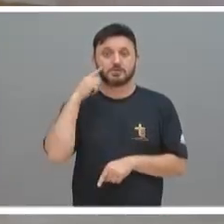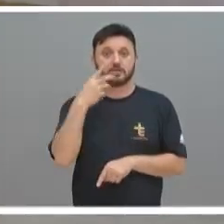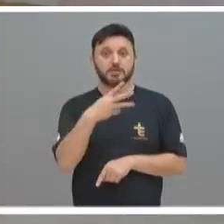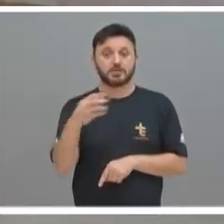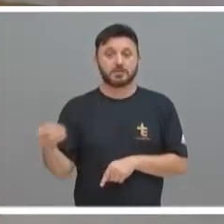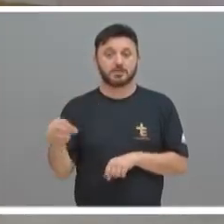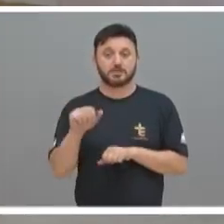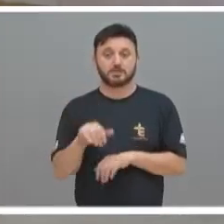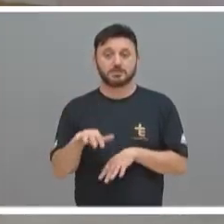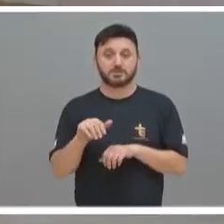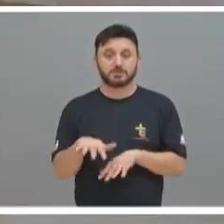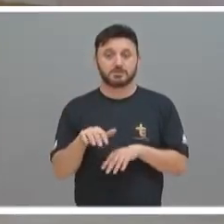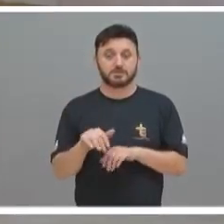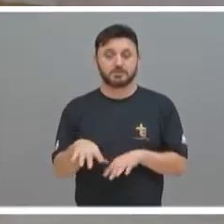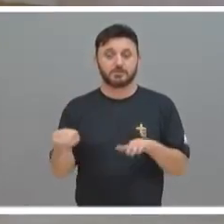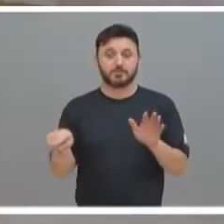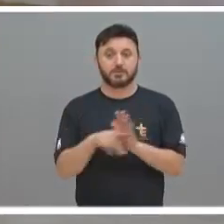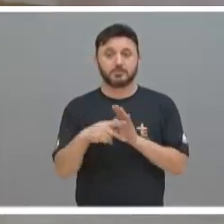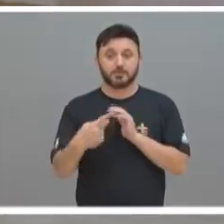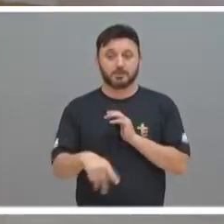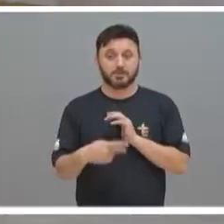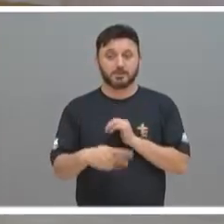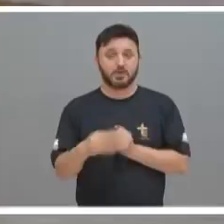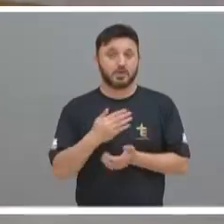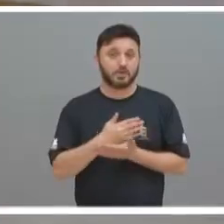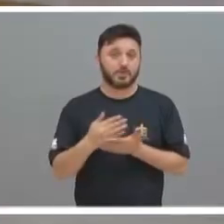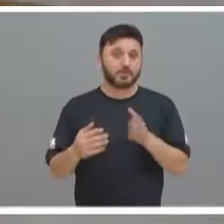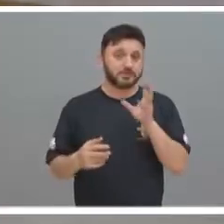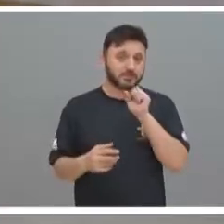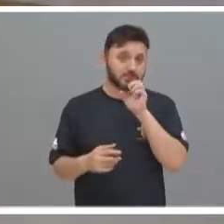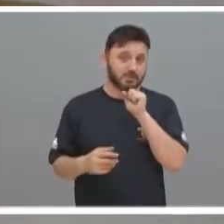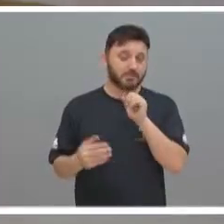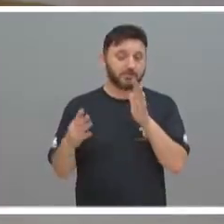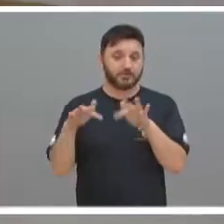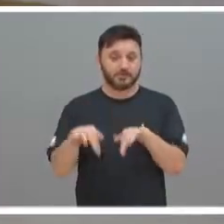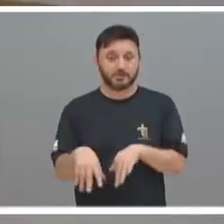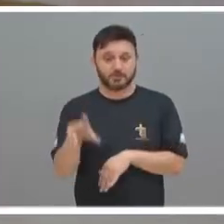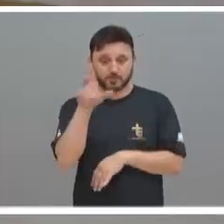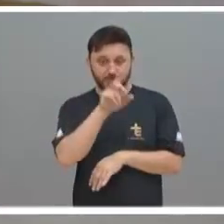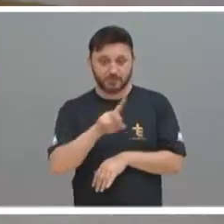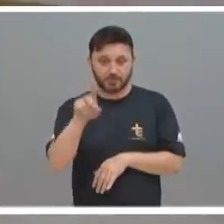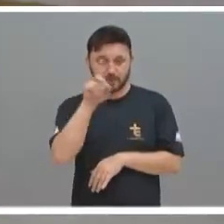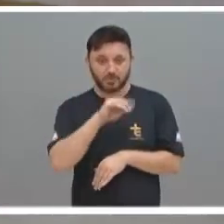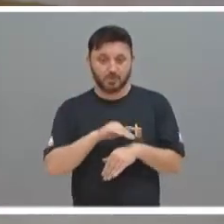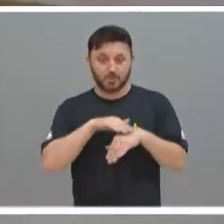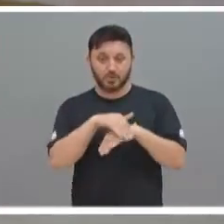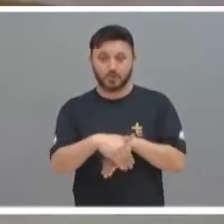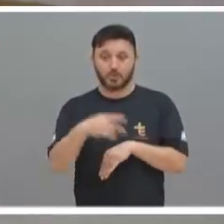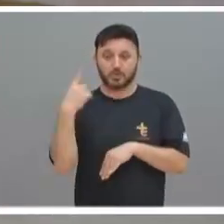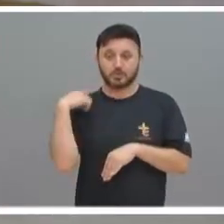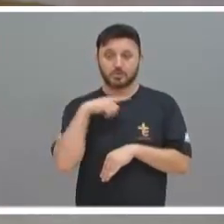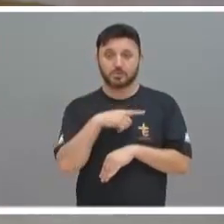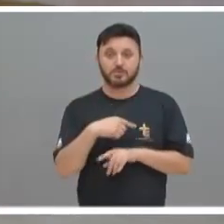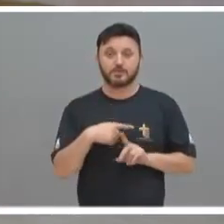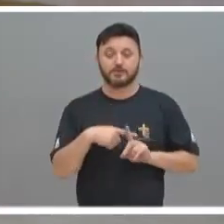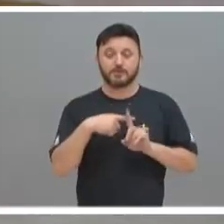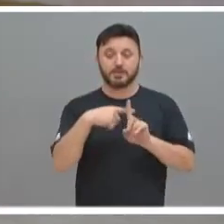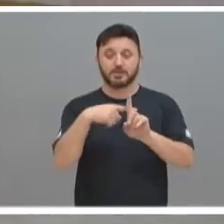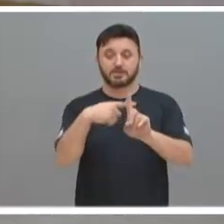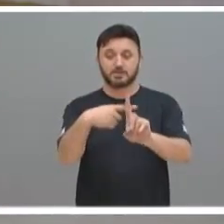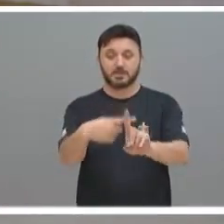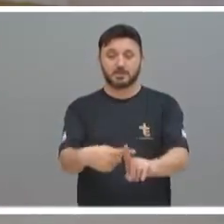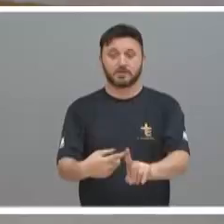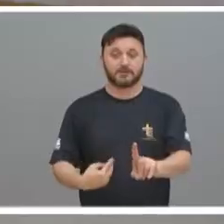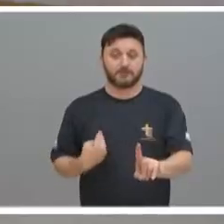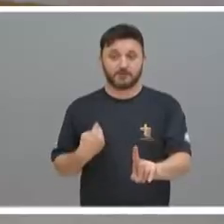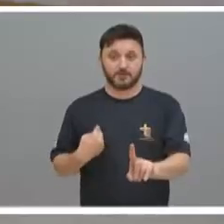30, aqui no santuário. Começa no sábado, e à noite nós teremos a Via Sacra, este ano